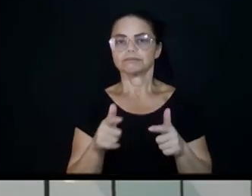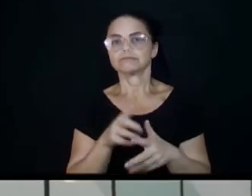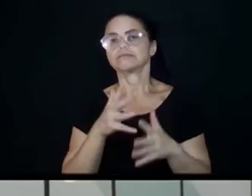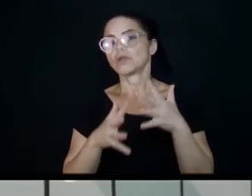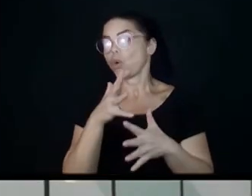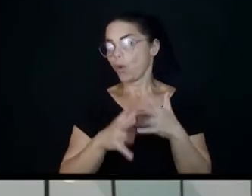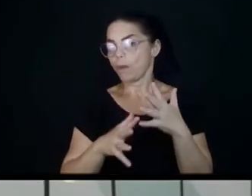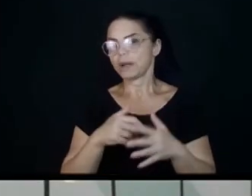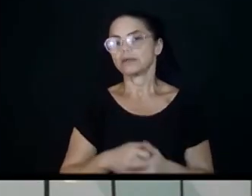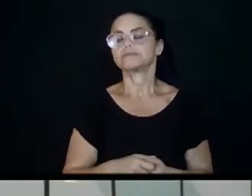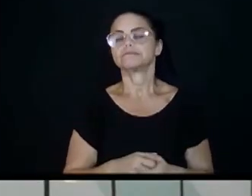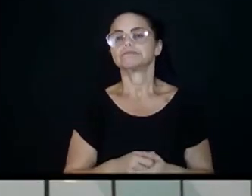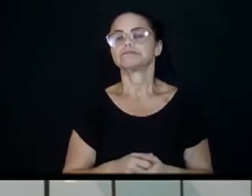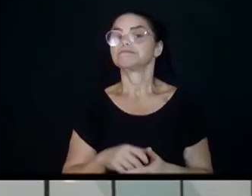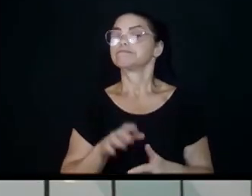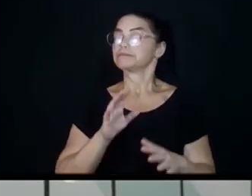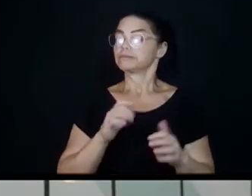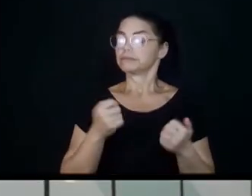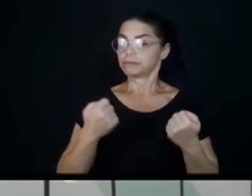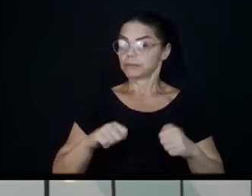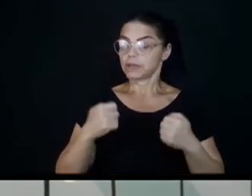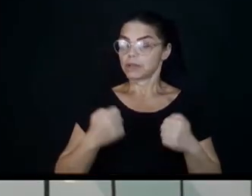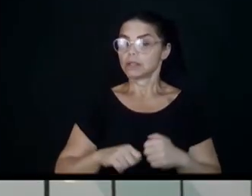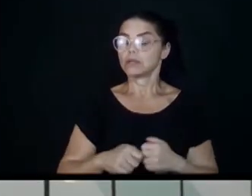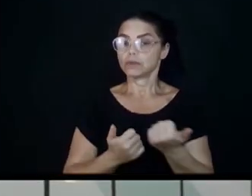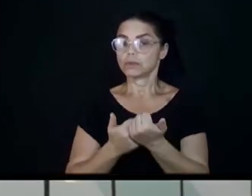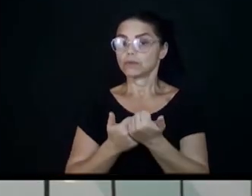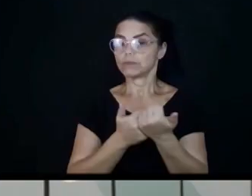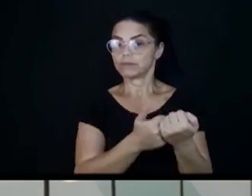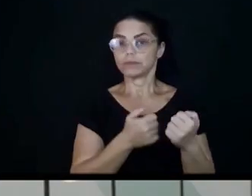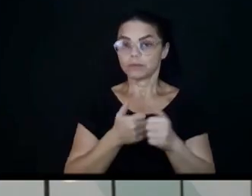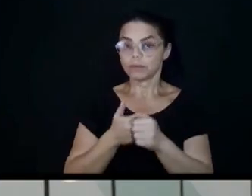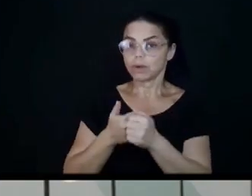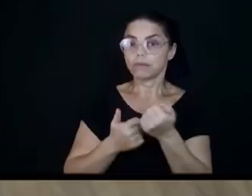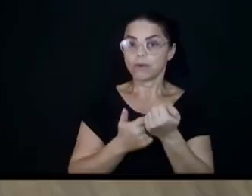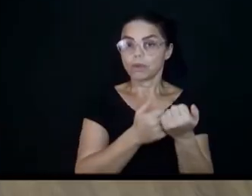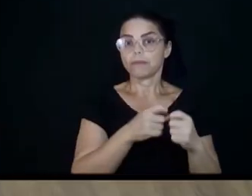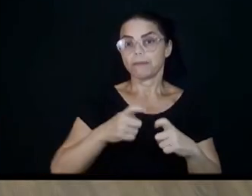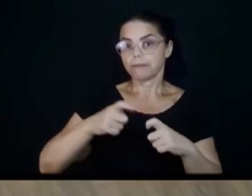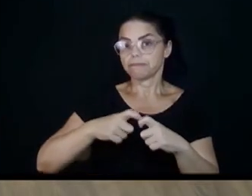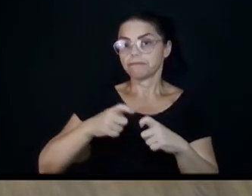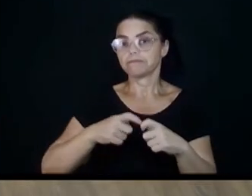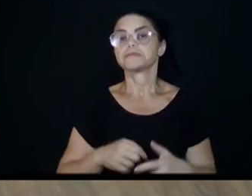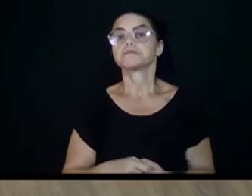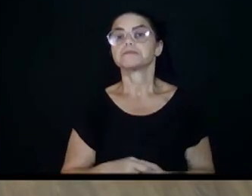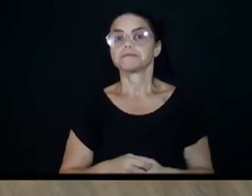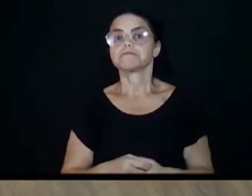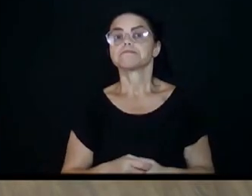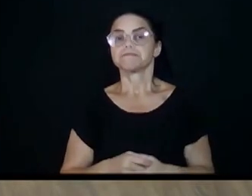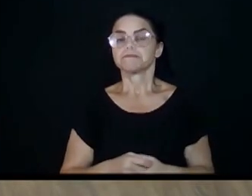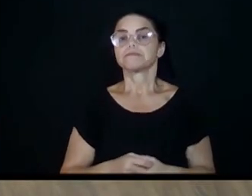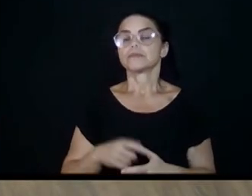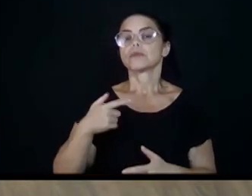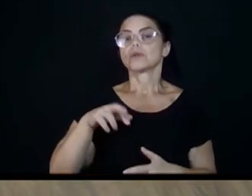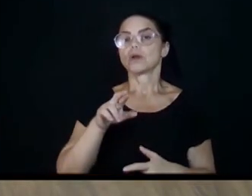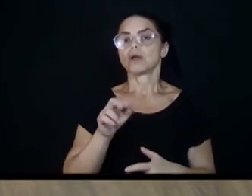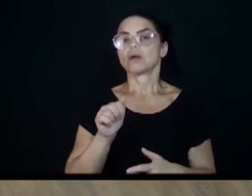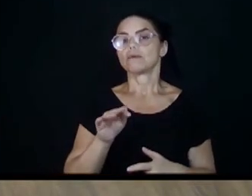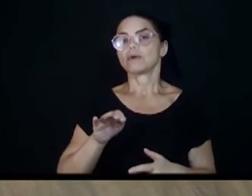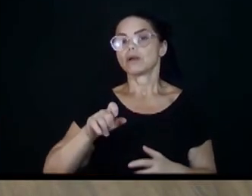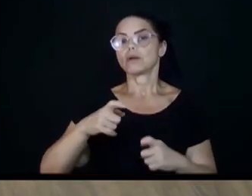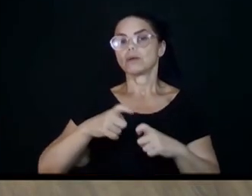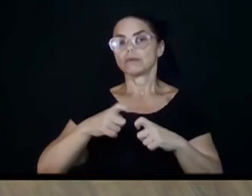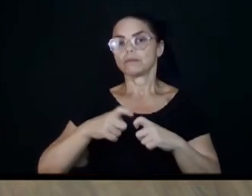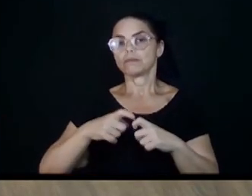delicada que precisa, assim, de acompanhamento, principalmente, justamente por isso, né, doutor Rafael, que necessita desse